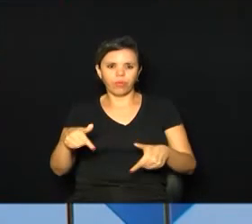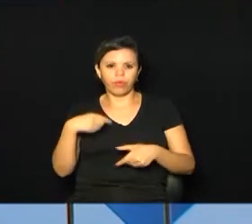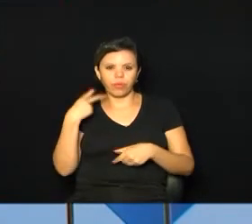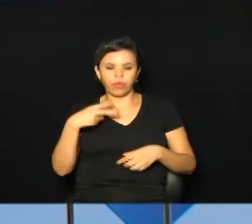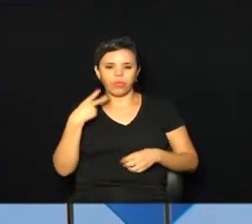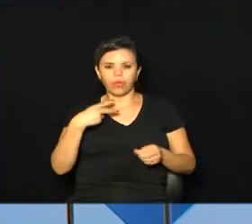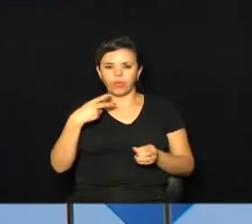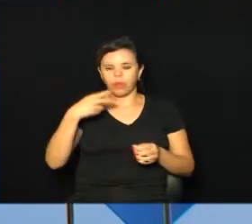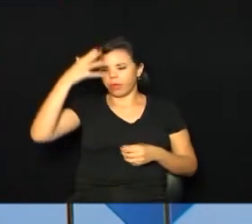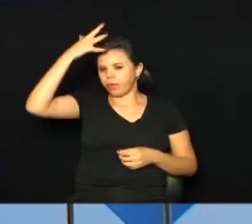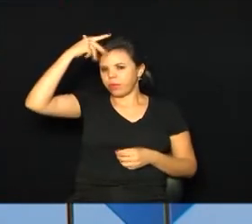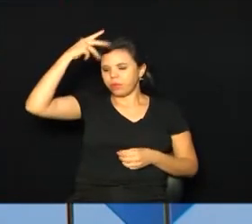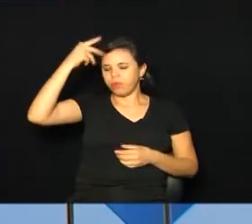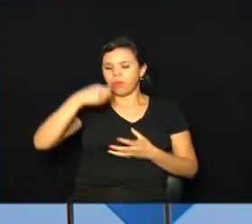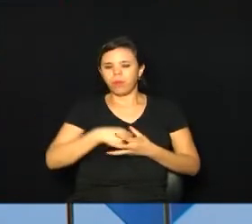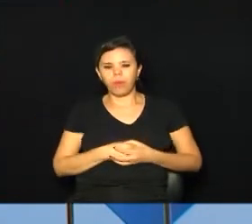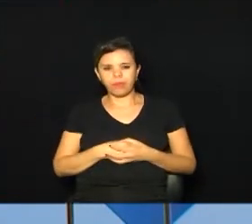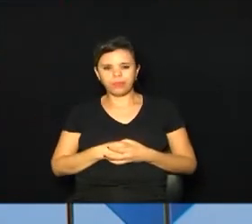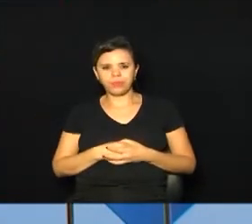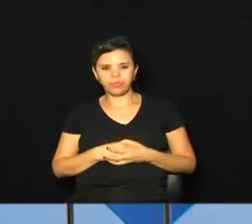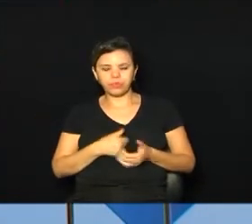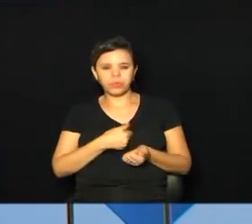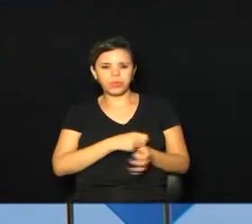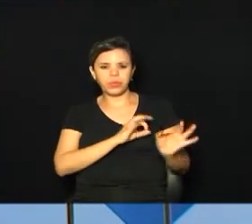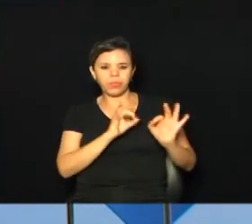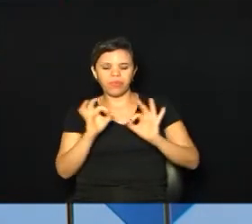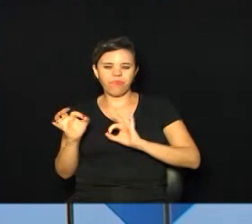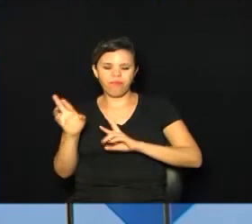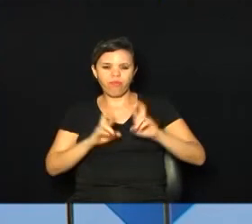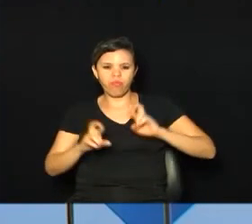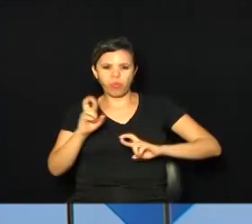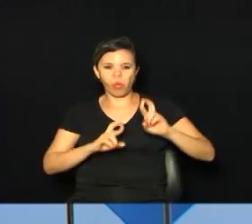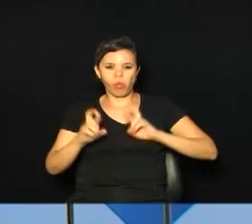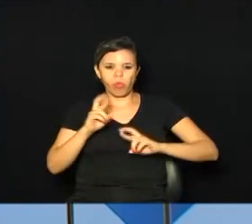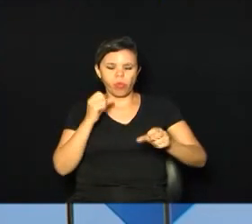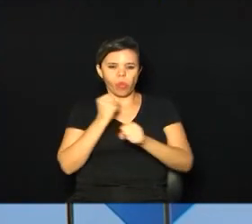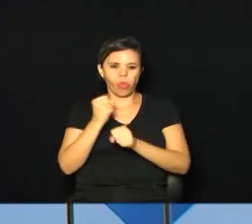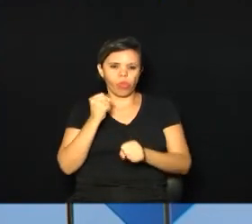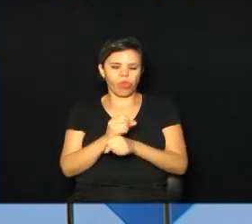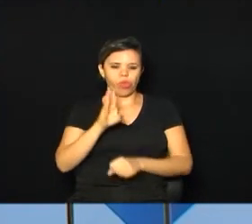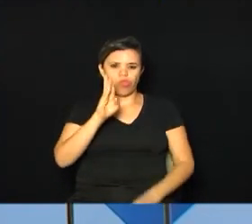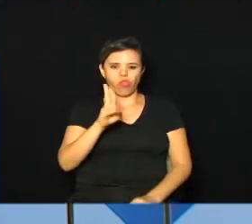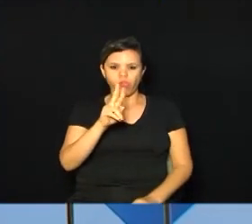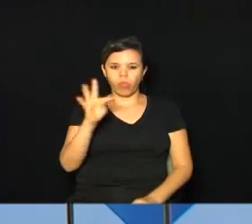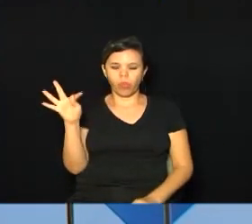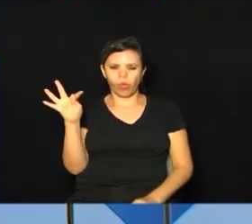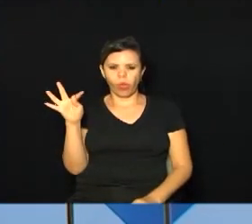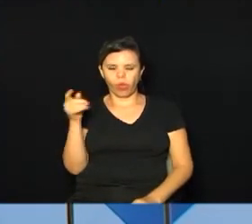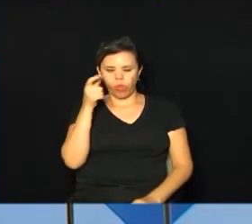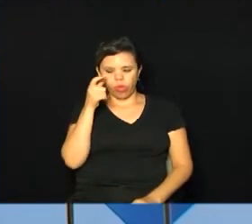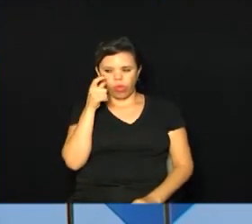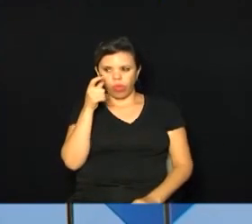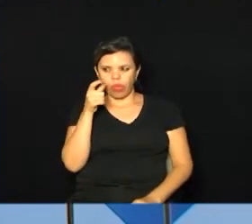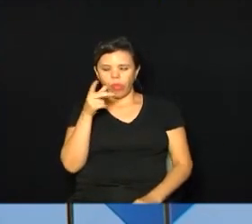vereador Rodrigo da Farmadic para acompanhar e fiscalizar as obras do BRT. Ela, que